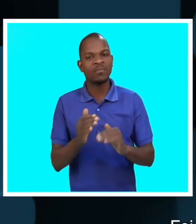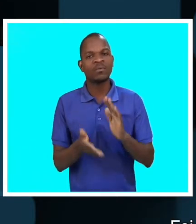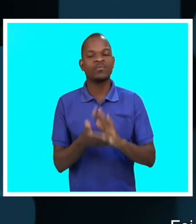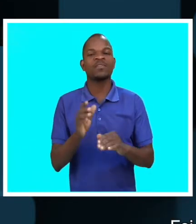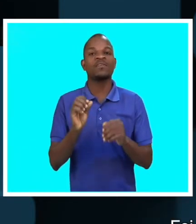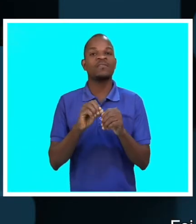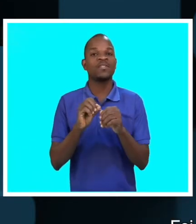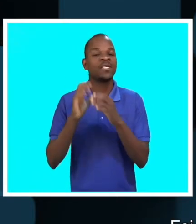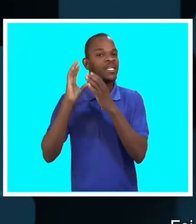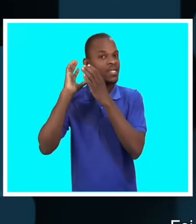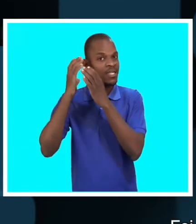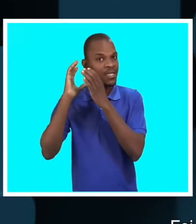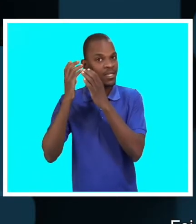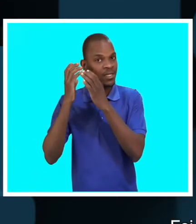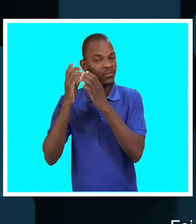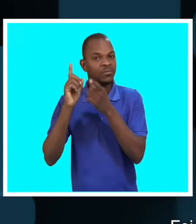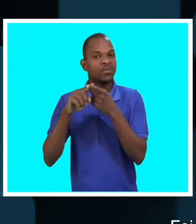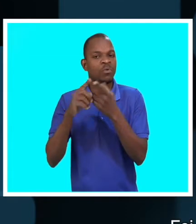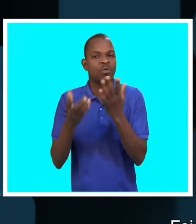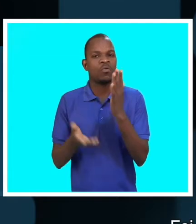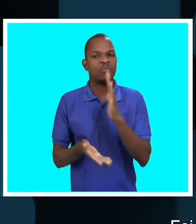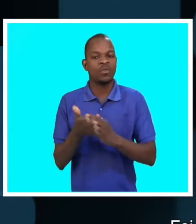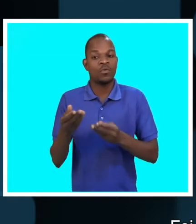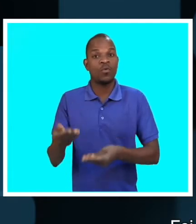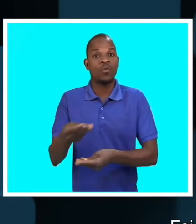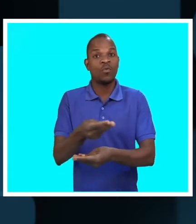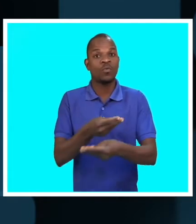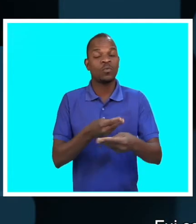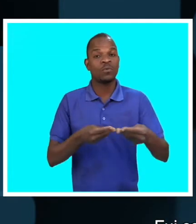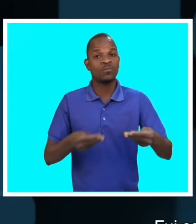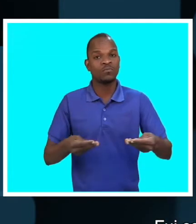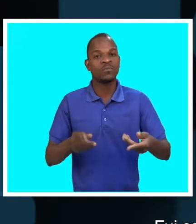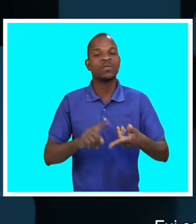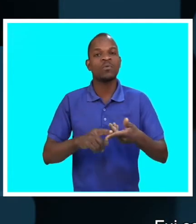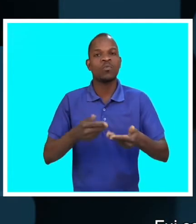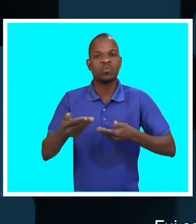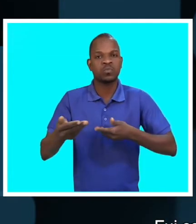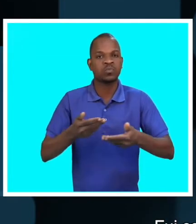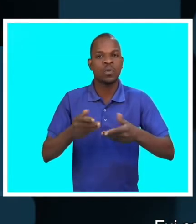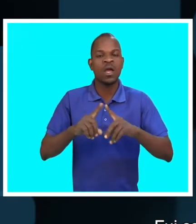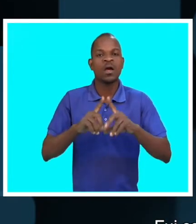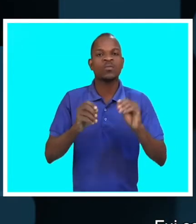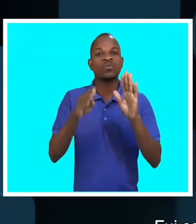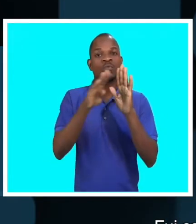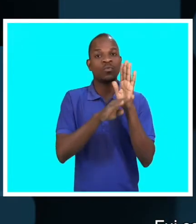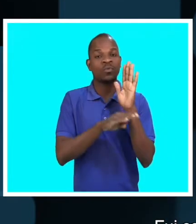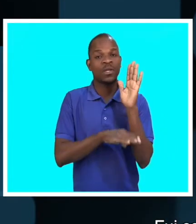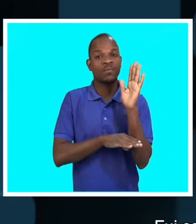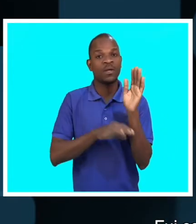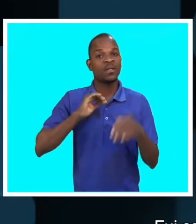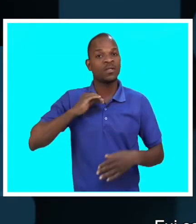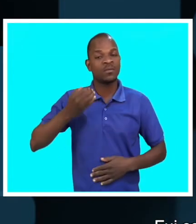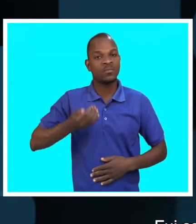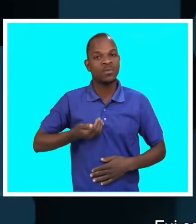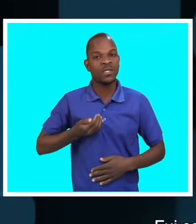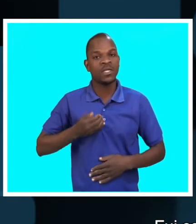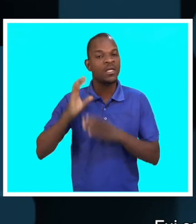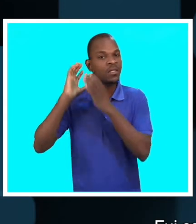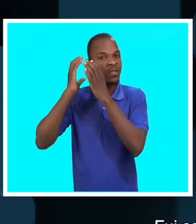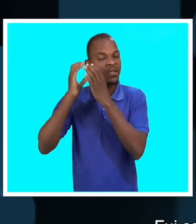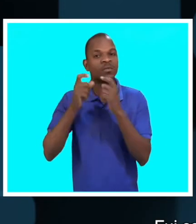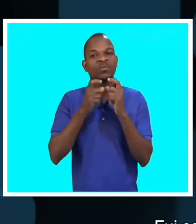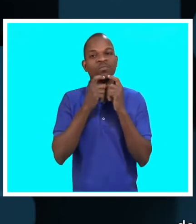não é? Aquele bichinho de ser um radialista. Fui colaborador do programa